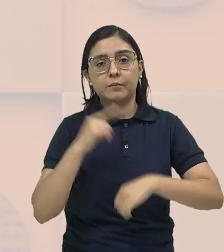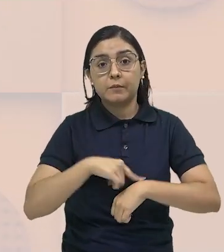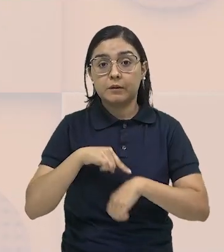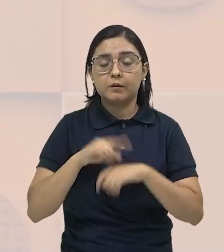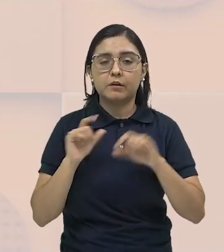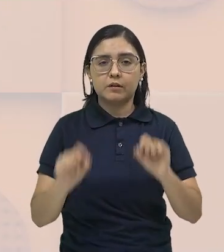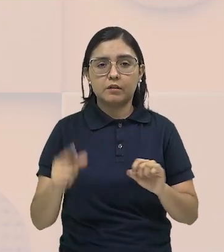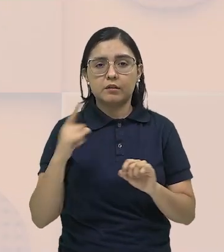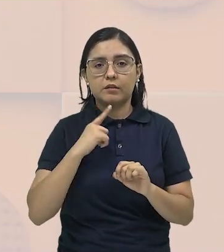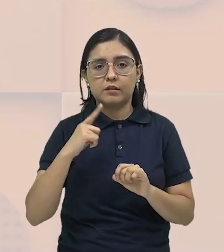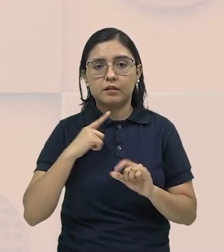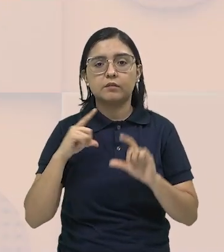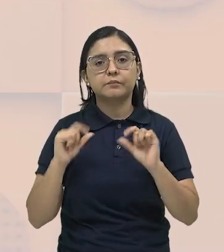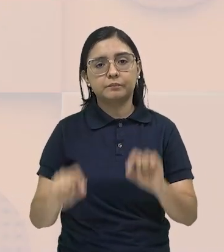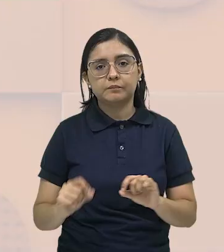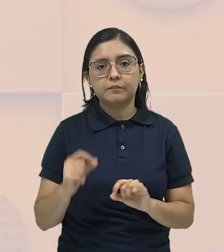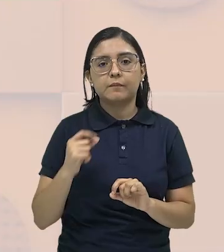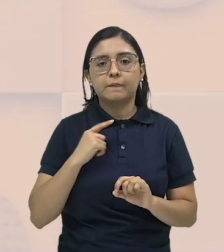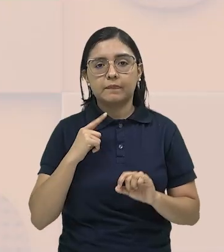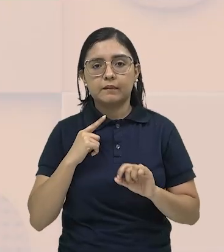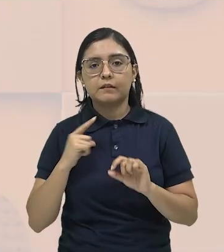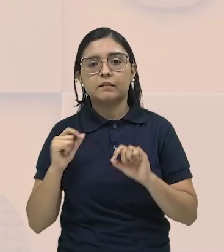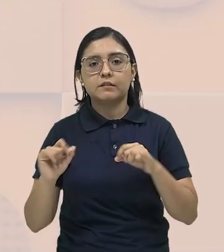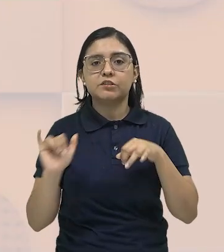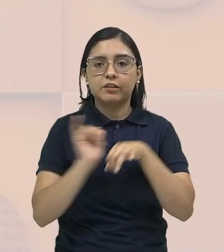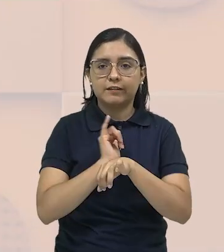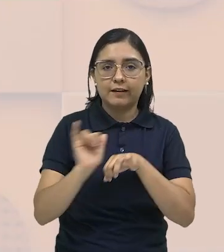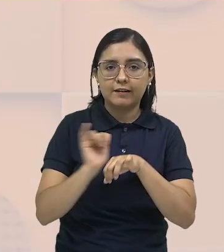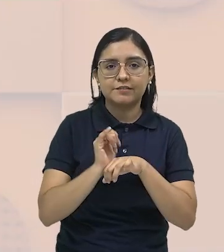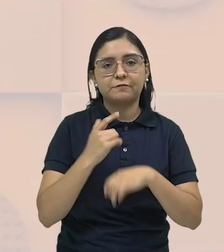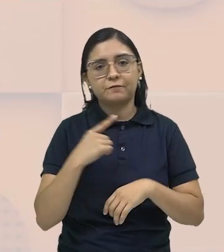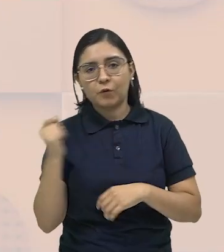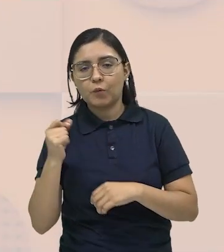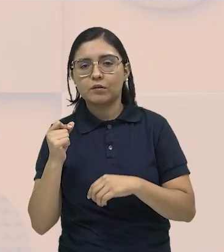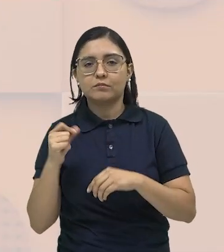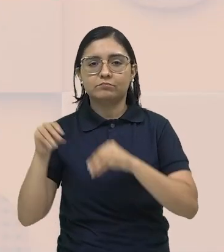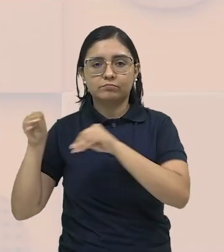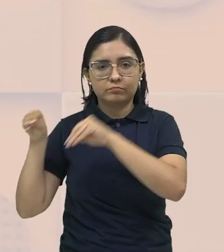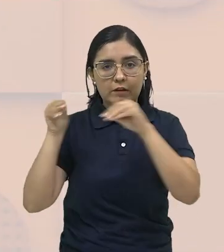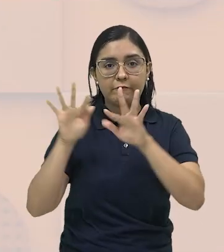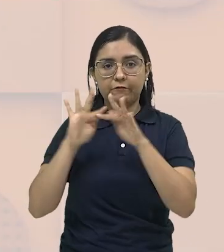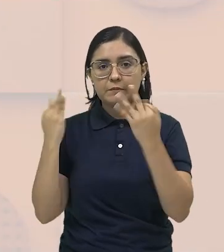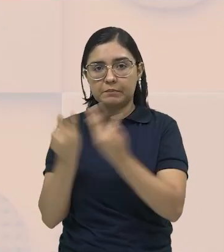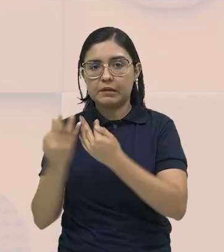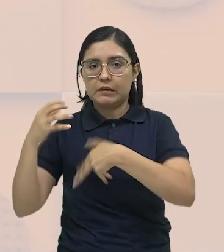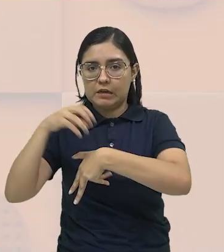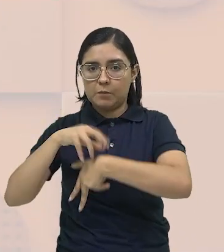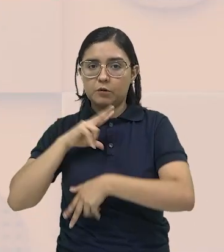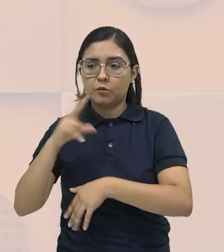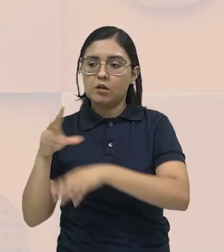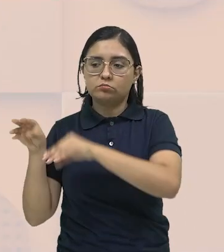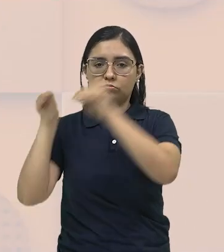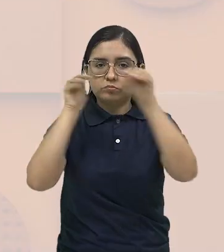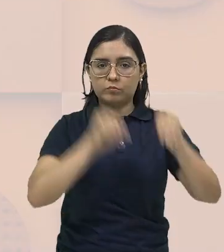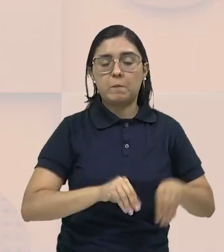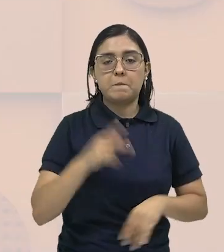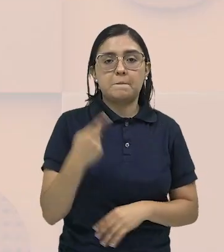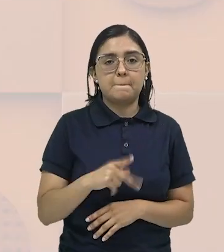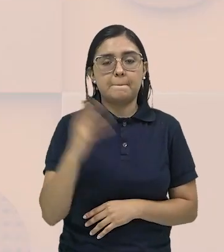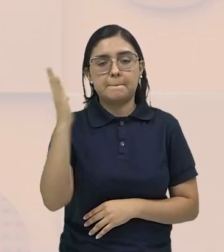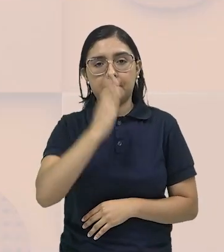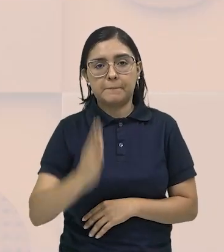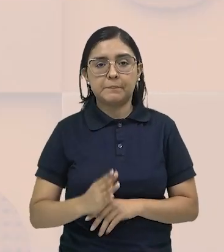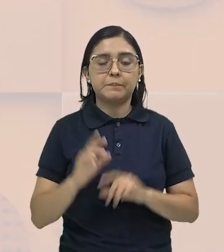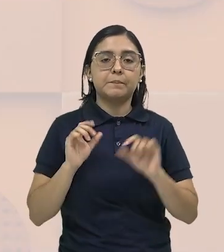há essa vinda, essa saída estratégica, essa fuga, da família real portuguesa para o Brasil, o